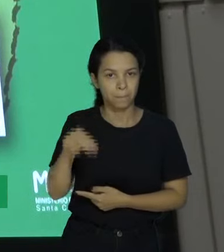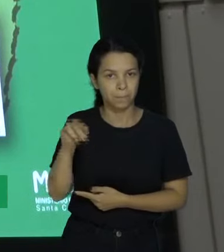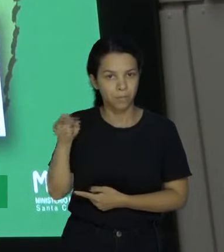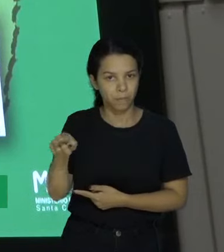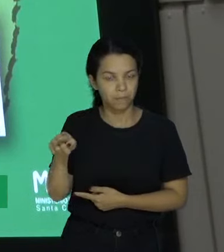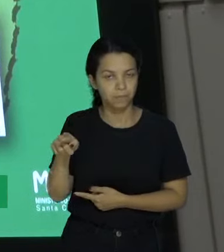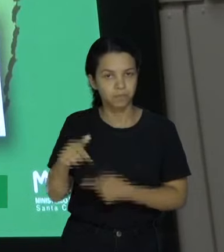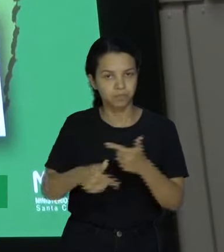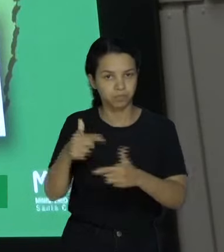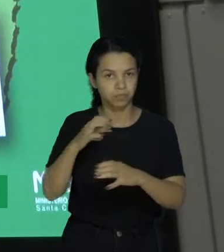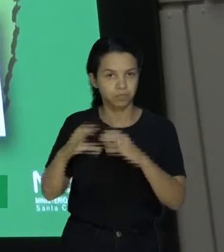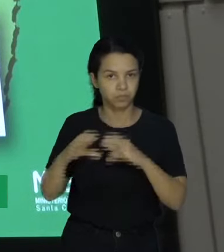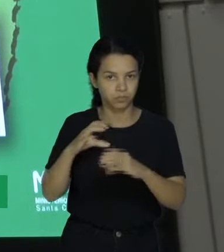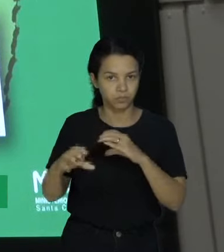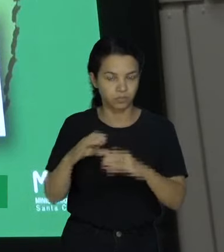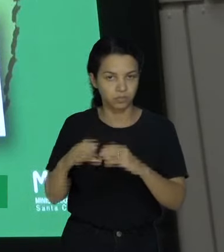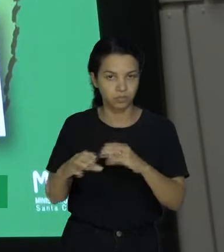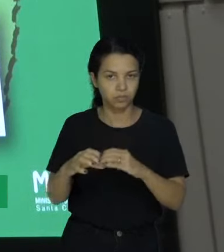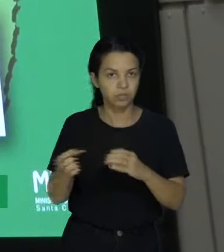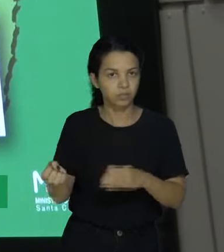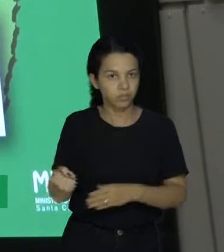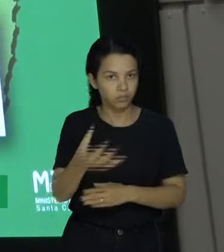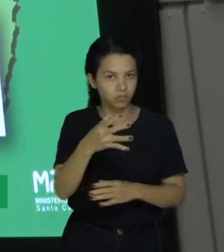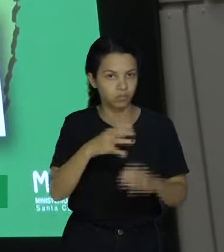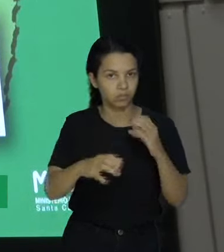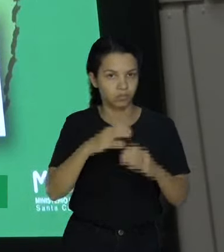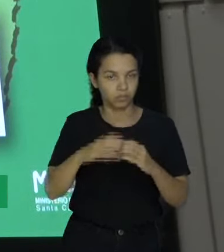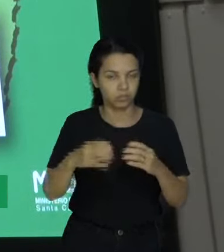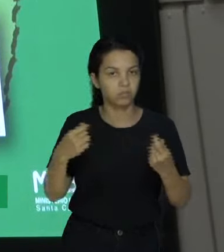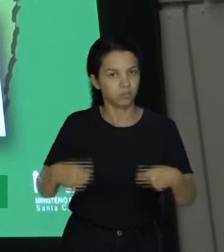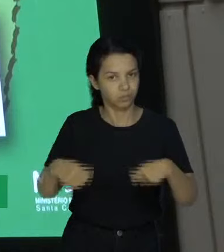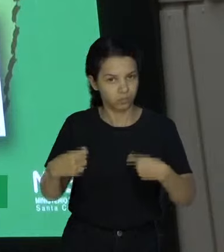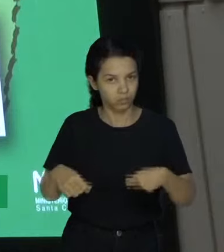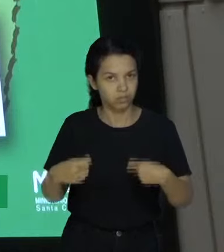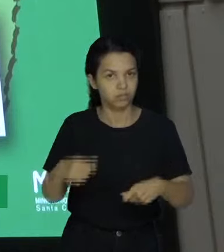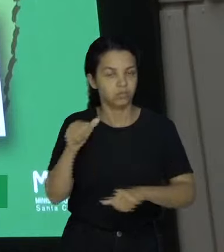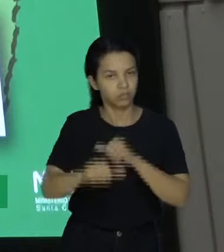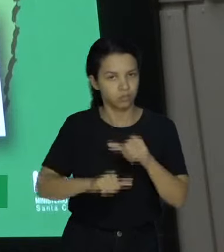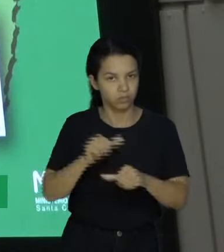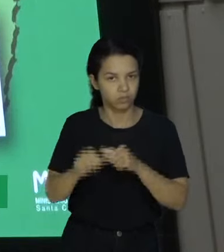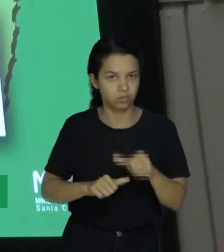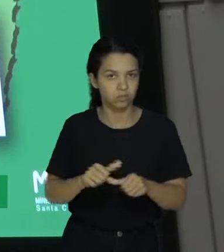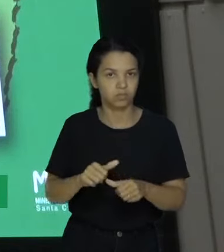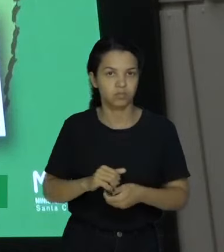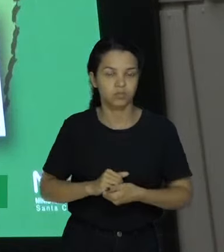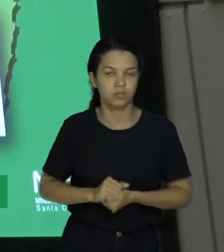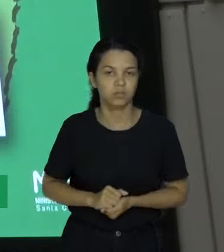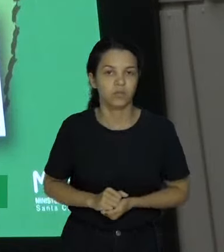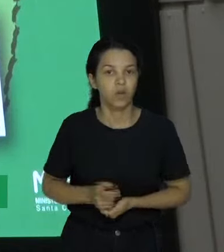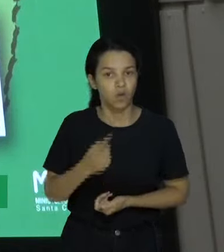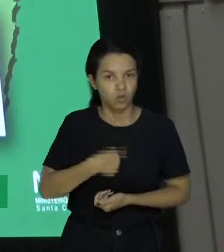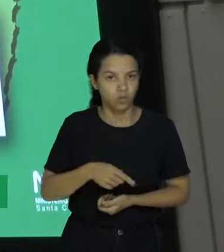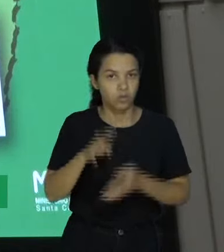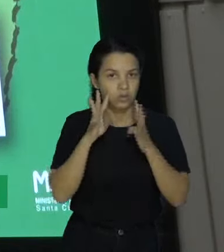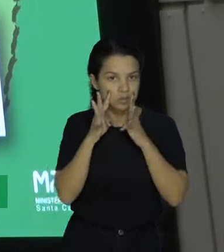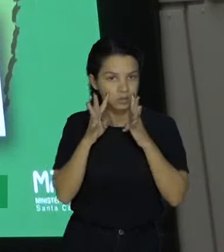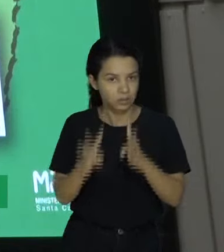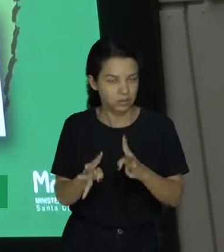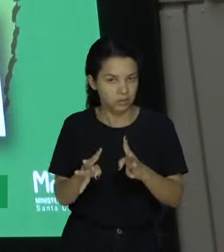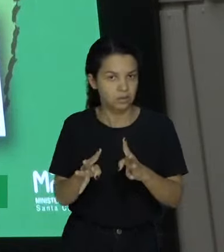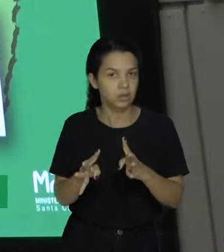novas formas de comunicação e atento a essa necessidade de nos aproximarmos mais